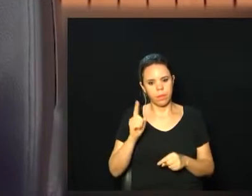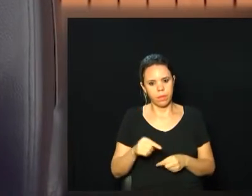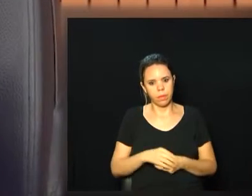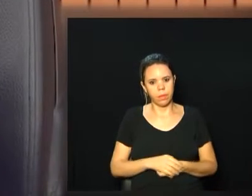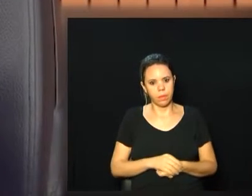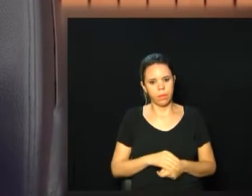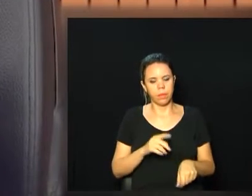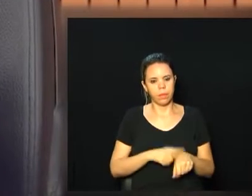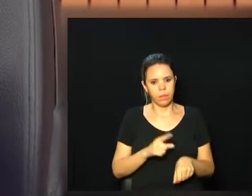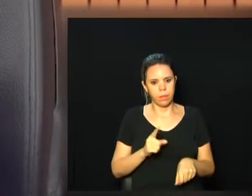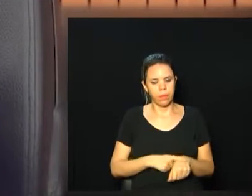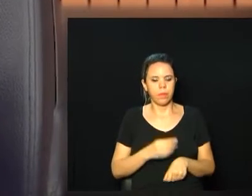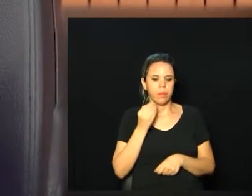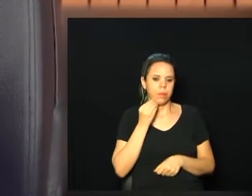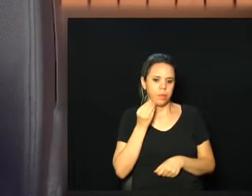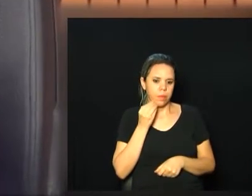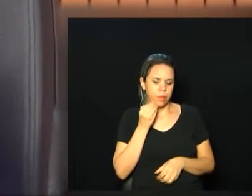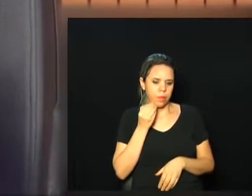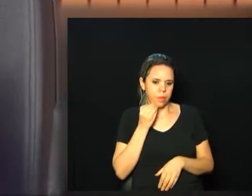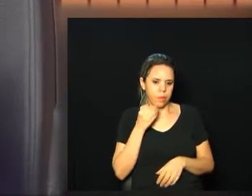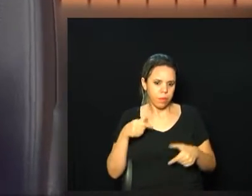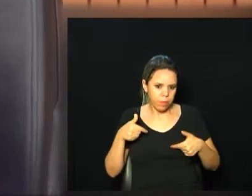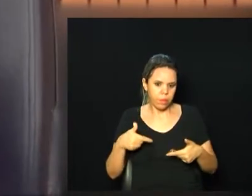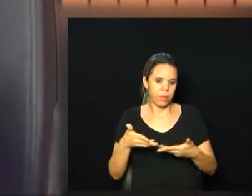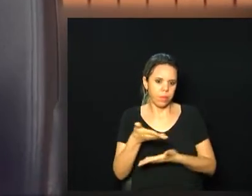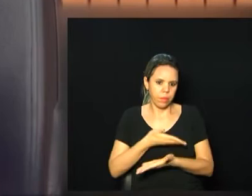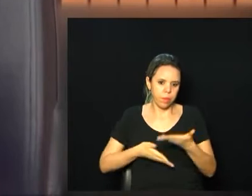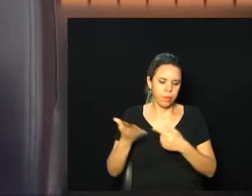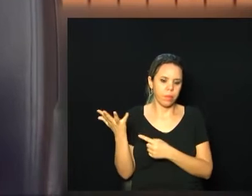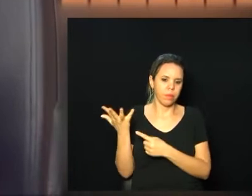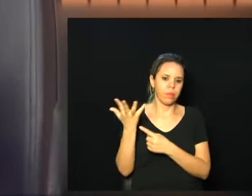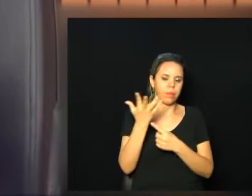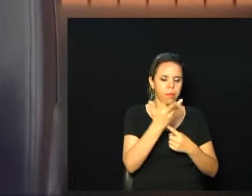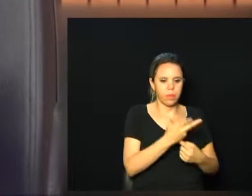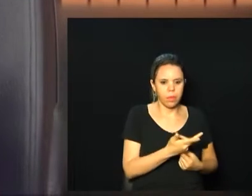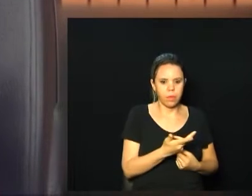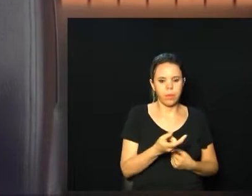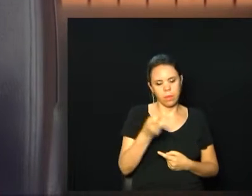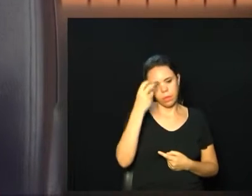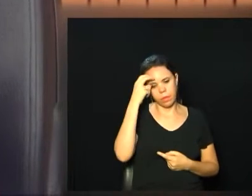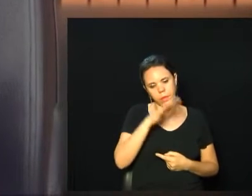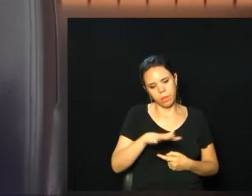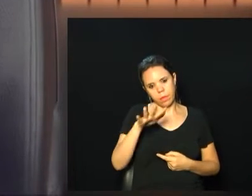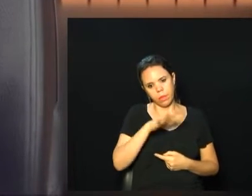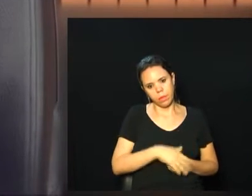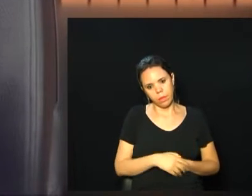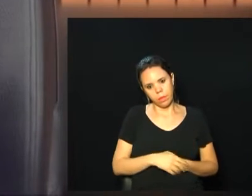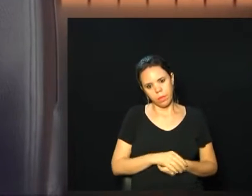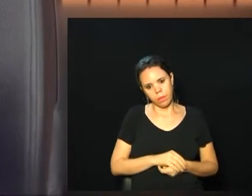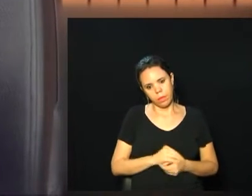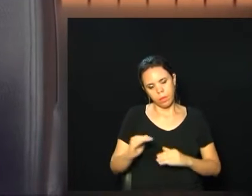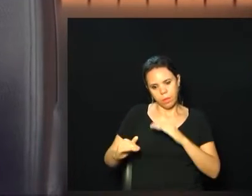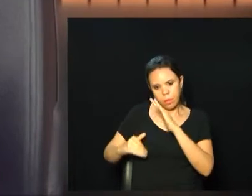um momento oportuno de atividade artística, de atividades culturais, mas, acima de